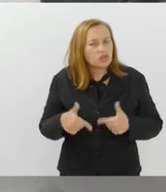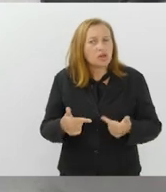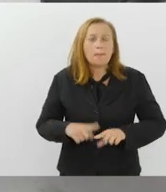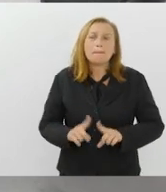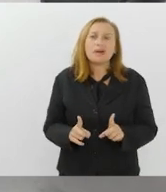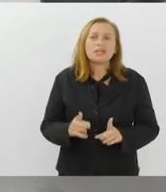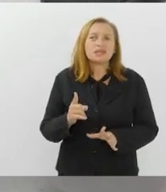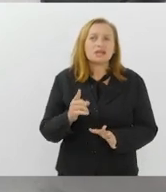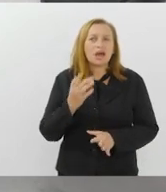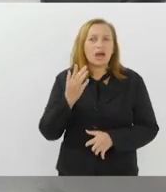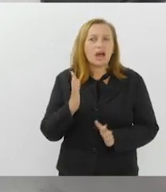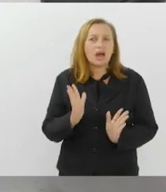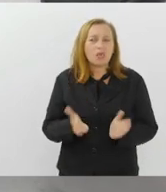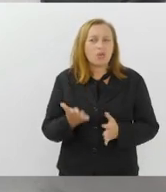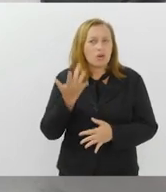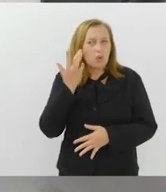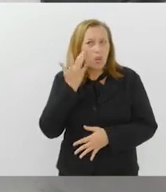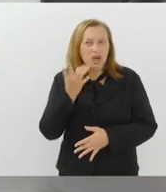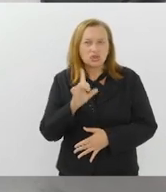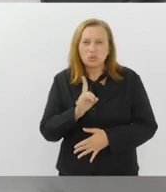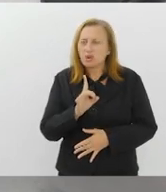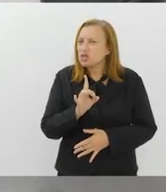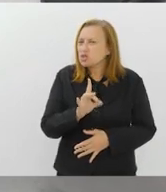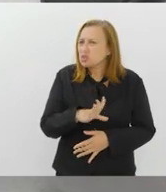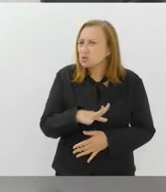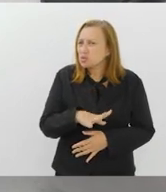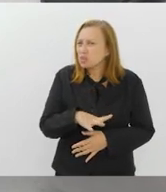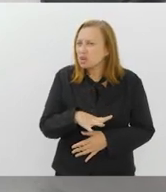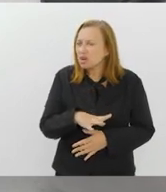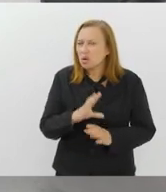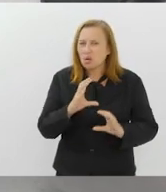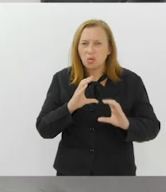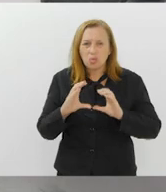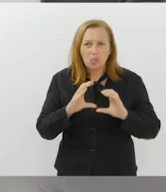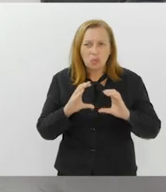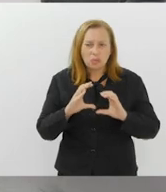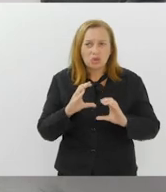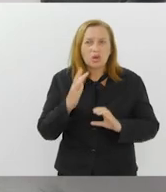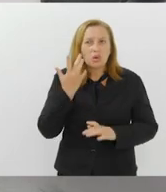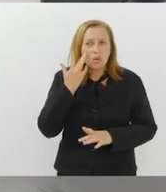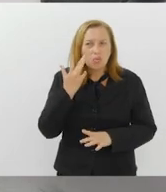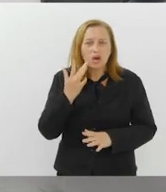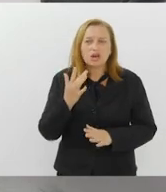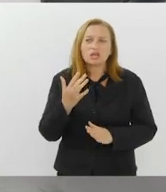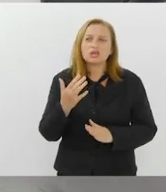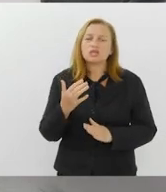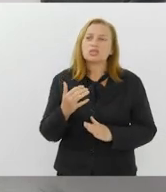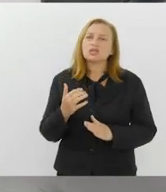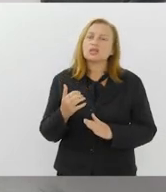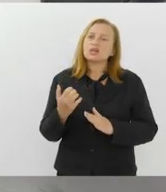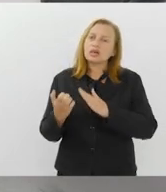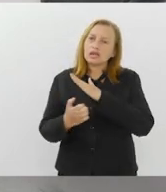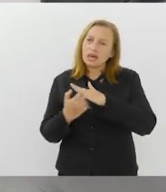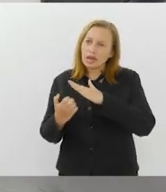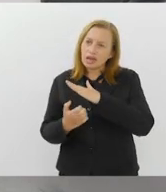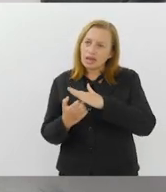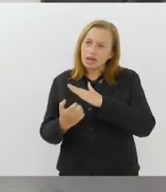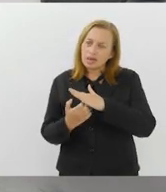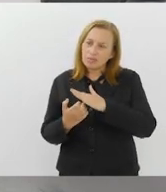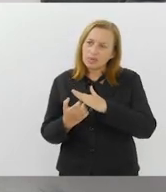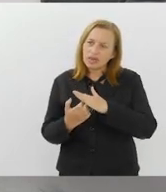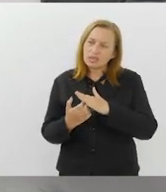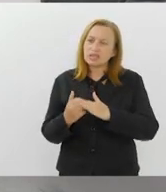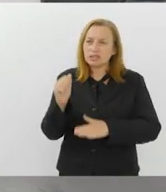acho o seguinte, não é só comunicar, eu acho que a Agência Nacional de Saúde, inclusive,